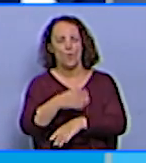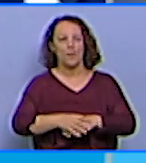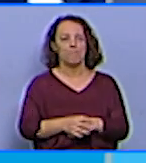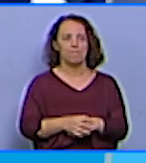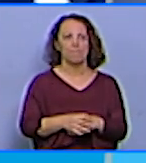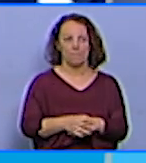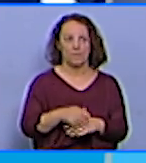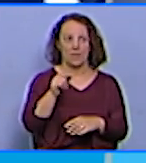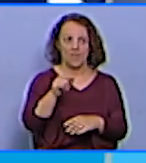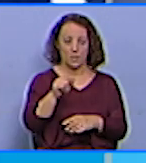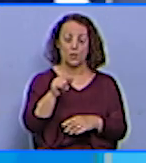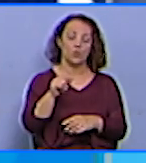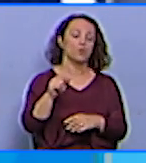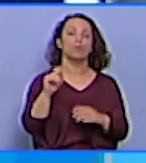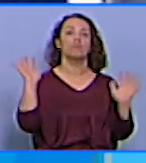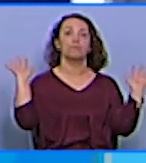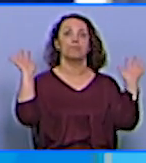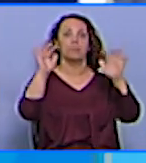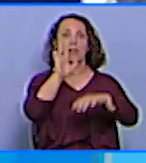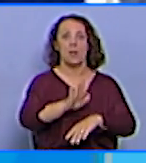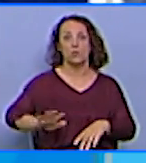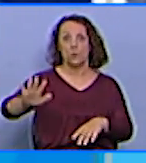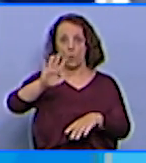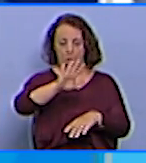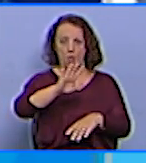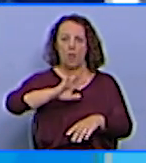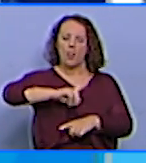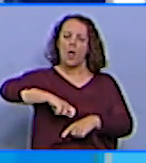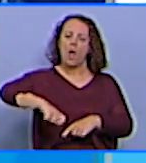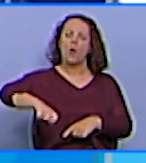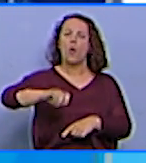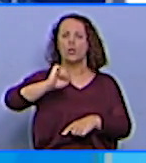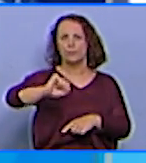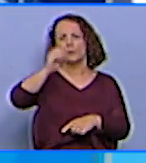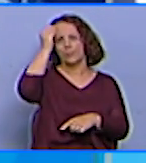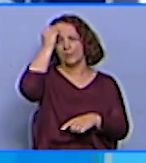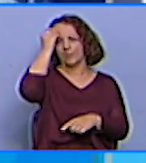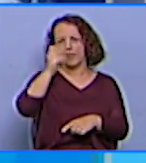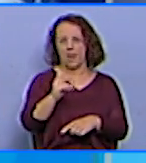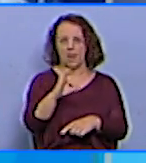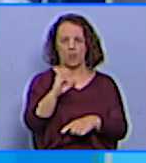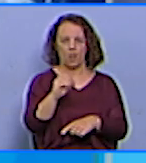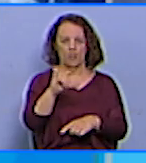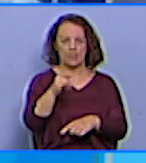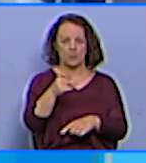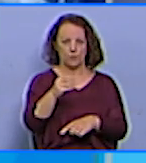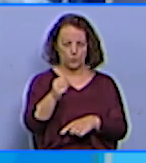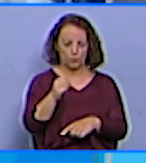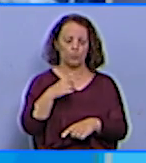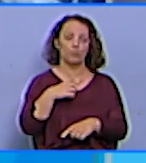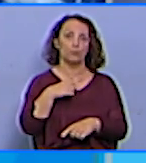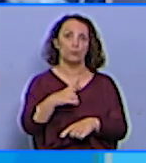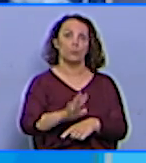A Peregrinação Nacional de Acólitos está marcada já e está, para os acólitos do país, está como uma grande referência o ser